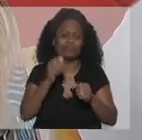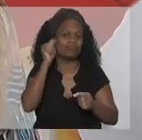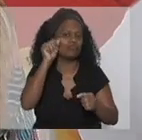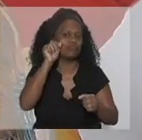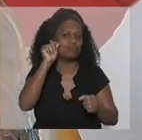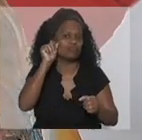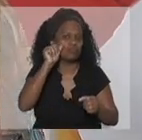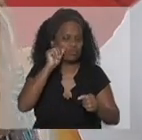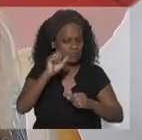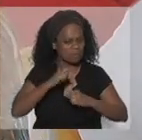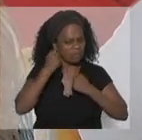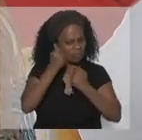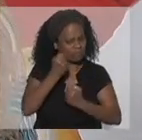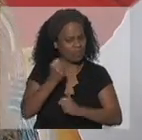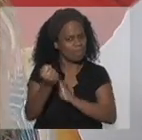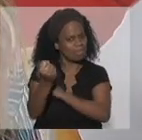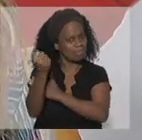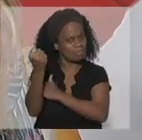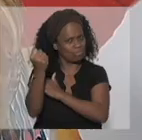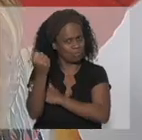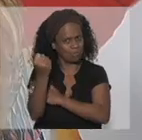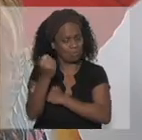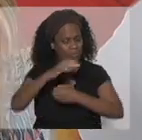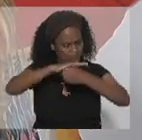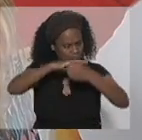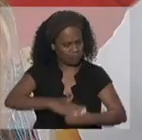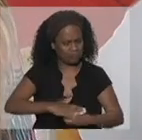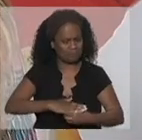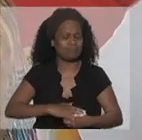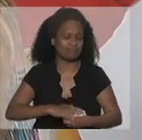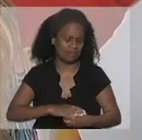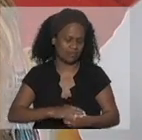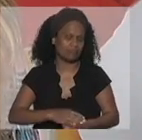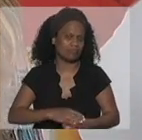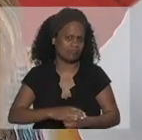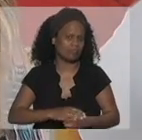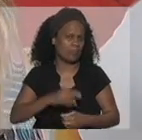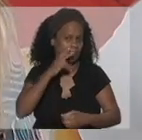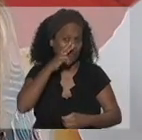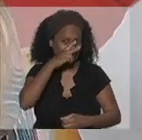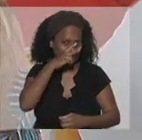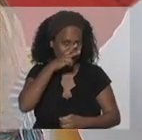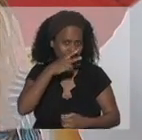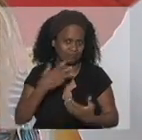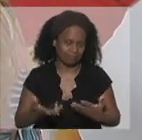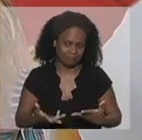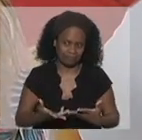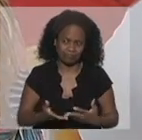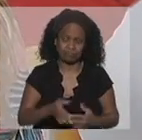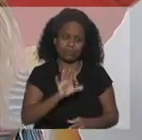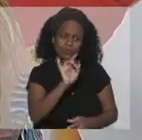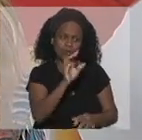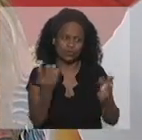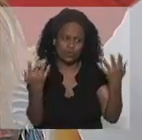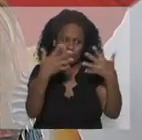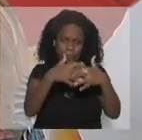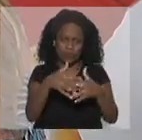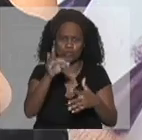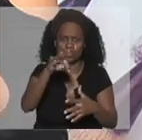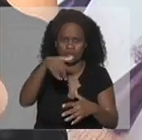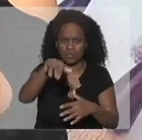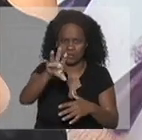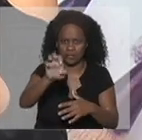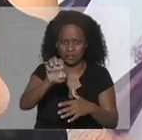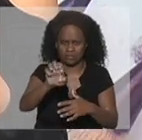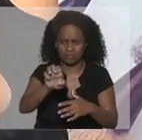mulheres como protagonistas fortes. Existe uma demanda reprimida muito grande de livros assim. E só para